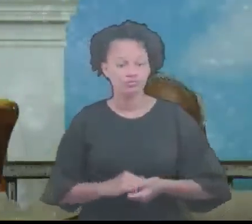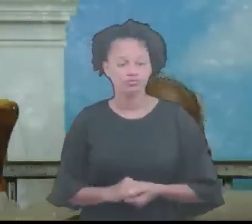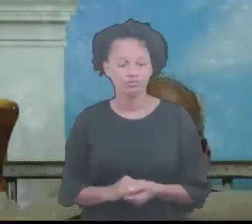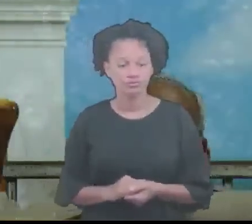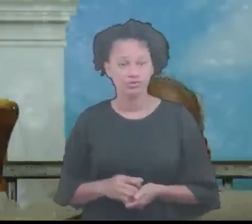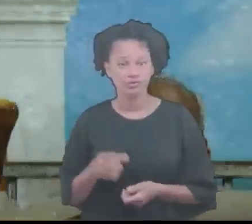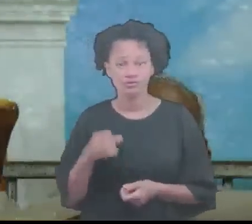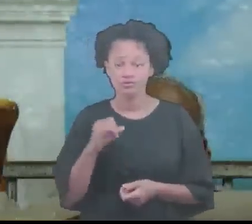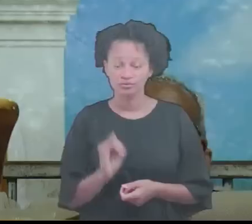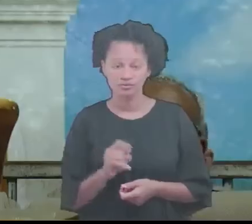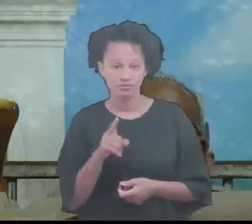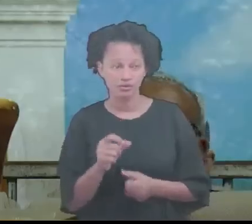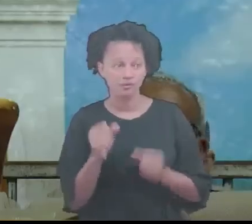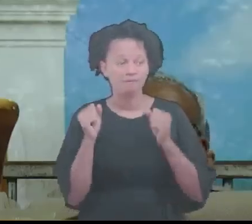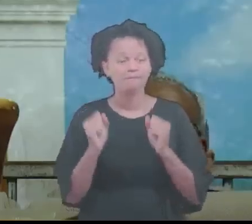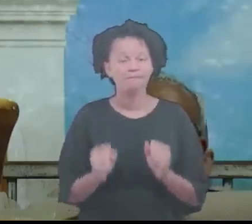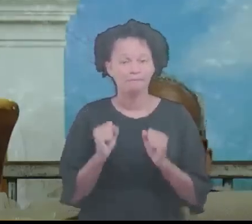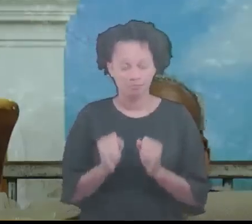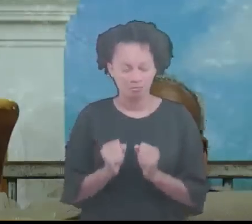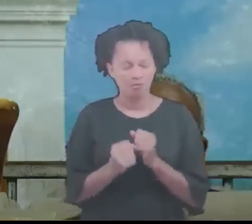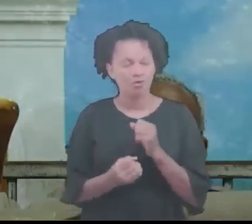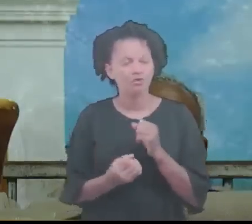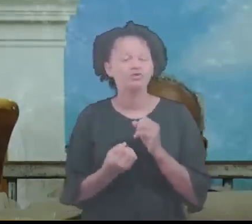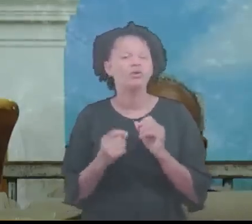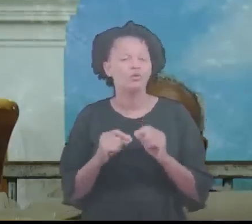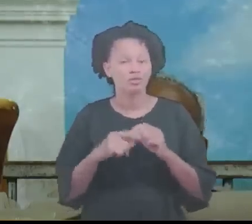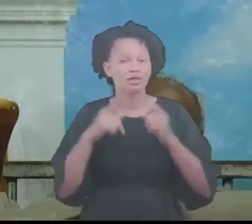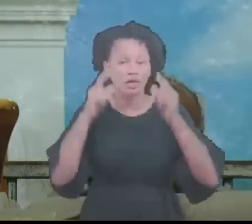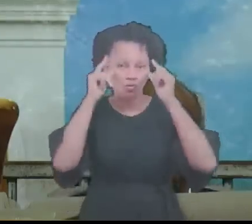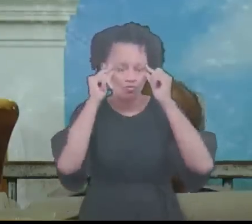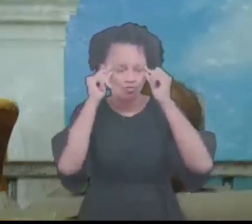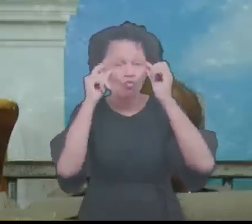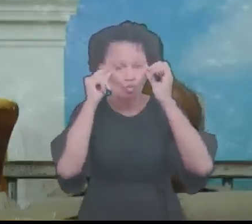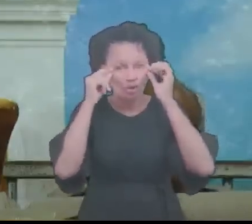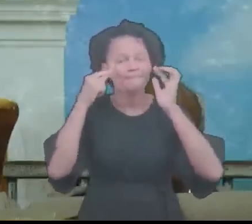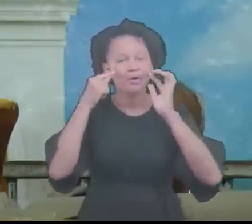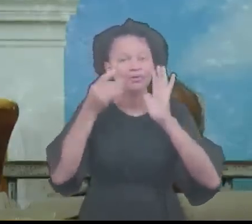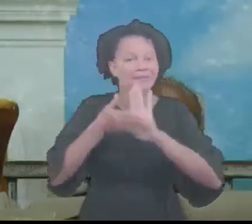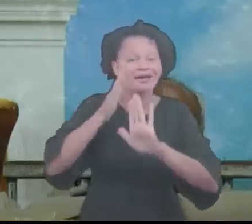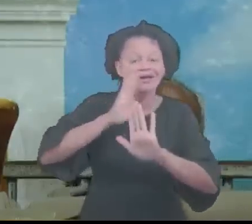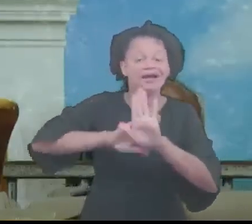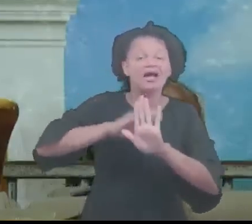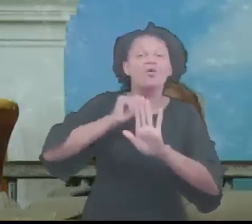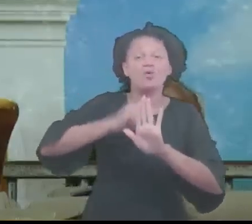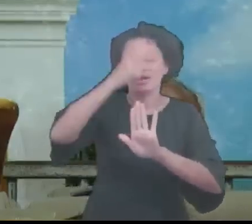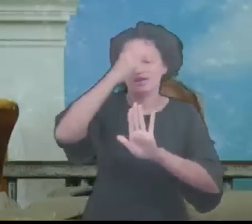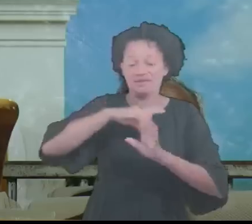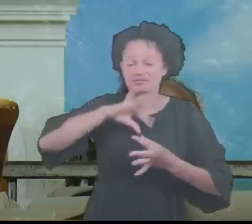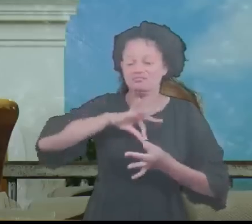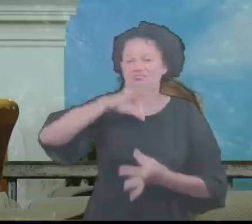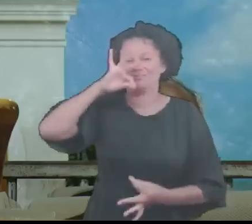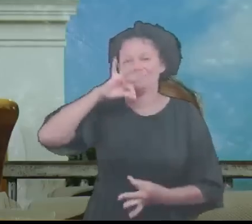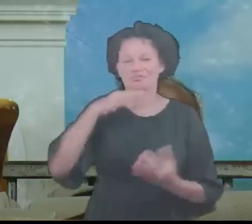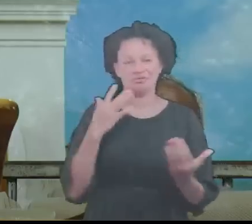Se você pode criar pé de galinha físico, mas você não pode criar pé de galinha